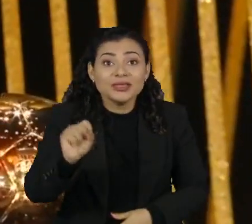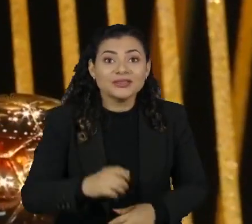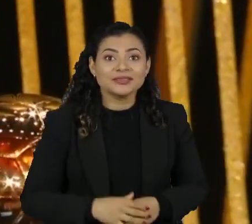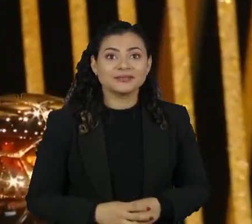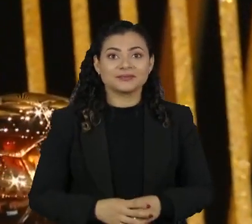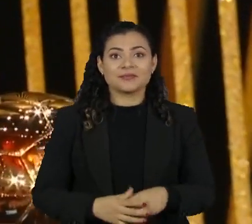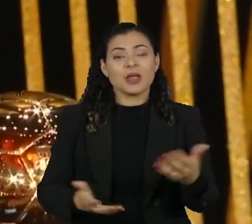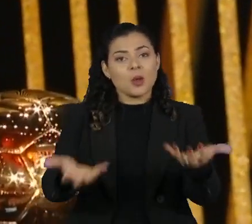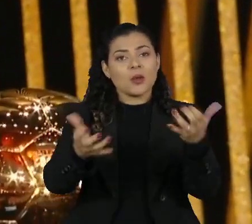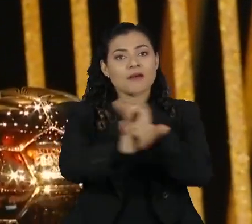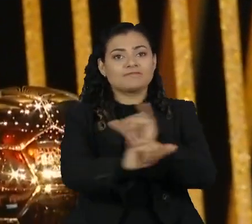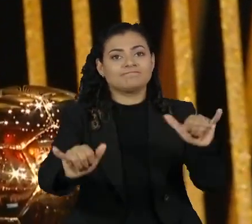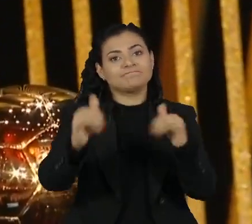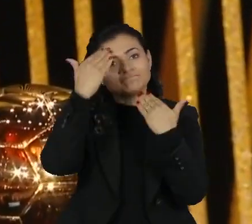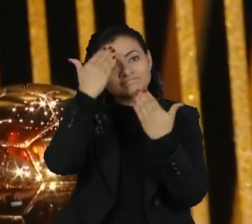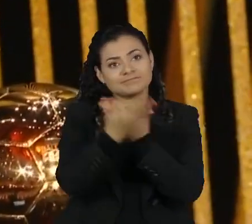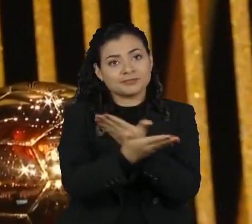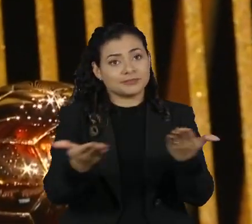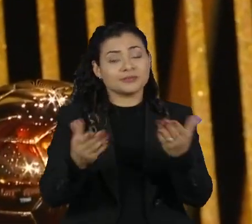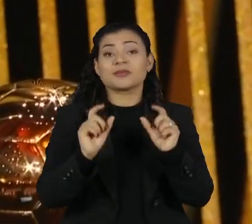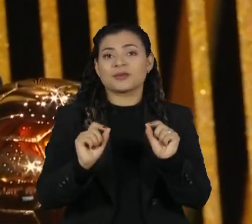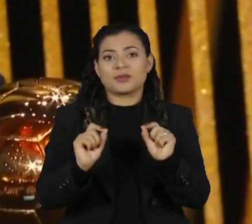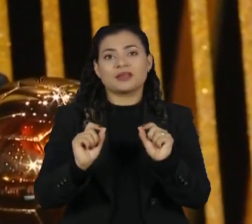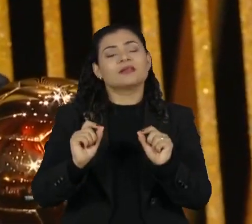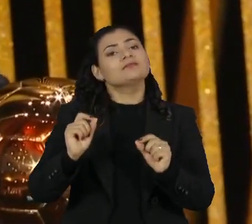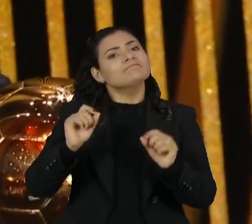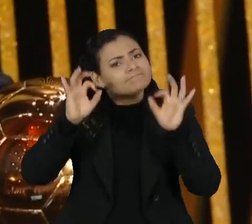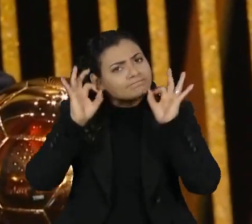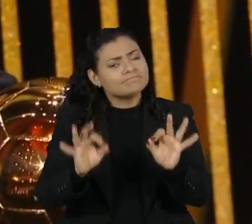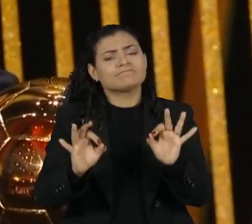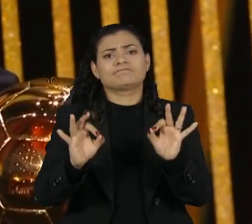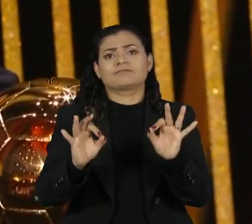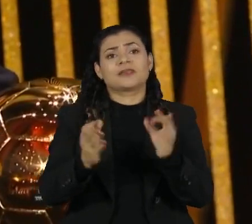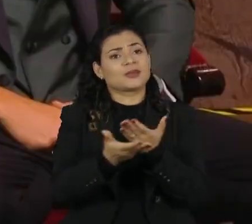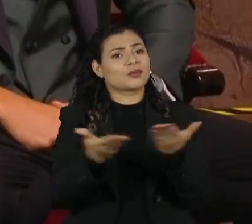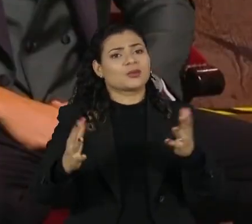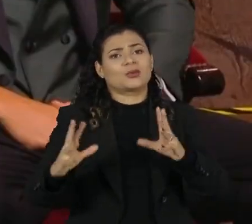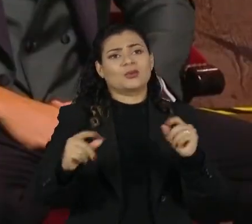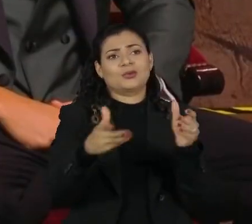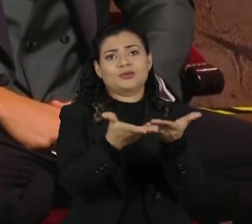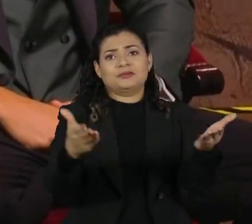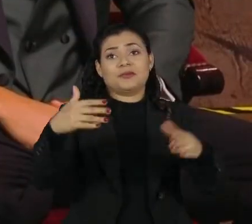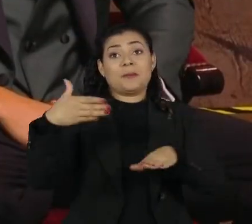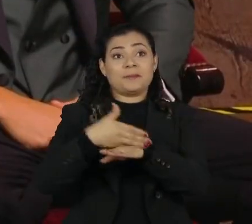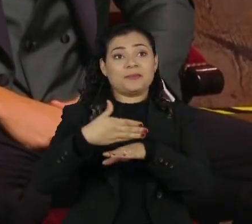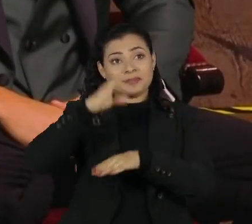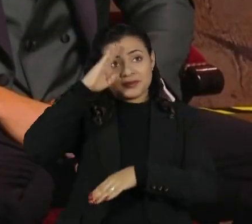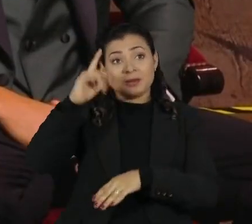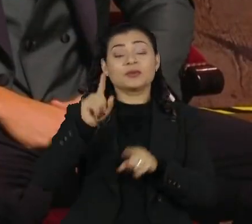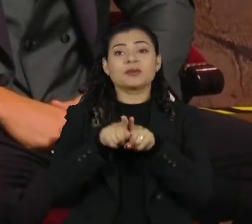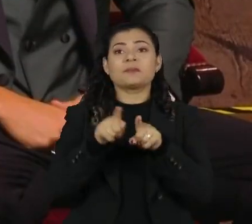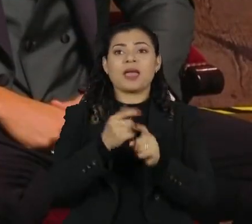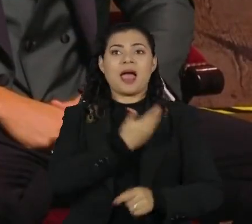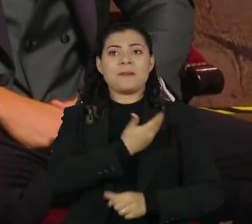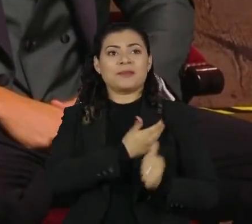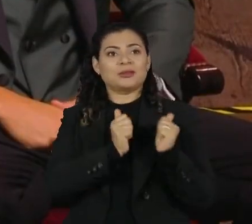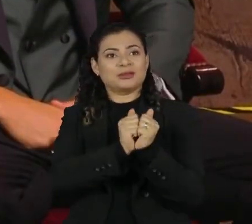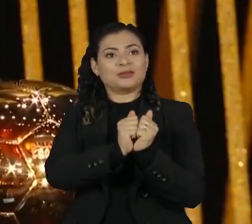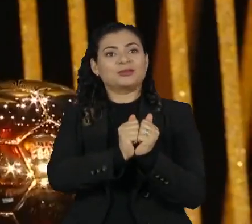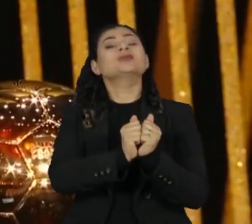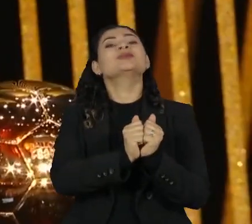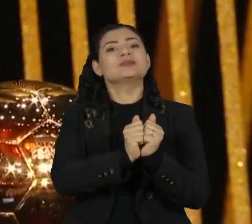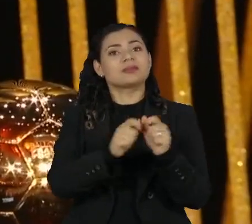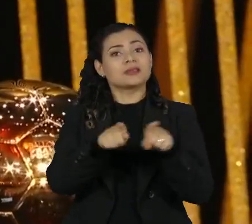uma menção especial a... Lionel Messi fez questão de agradecer a todos. Citou especificamente os companheiros de